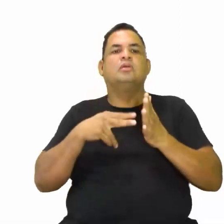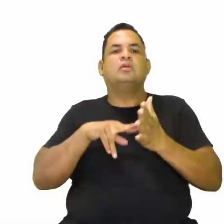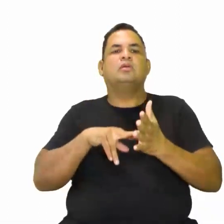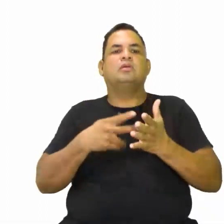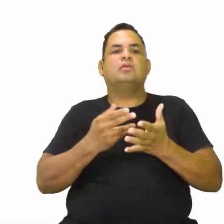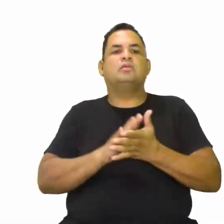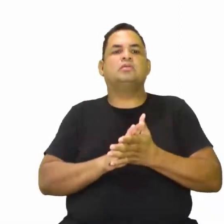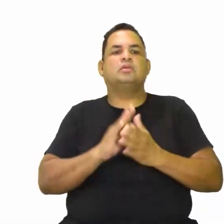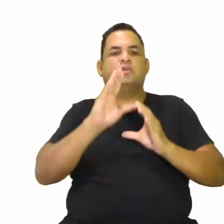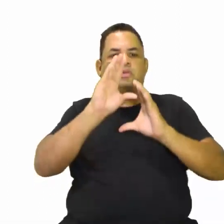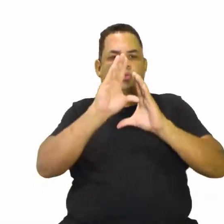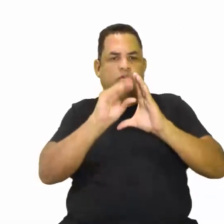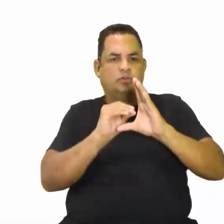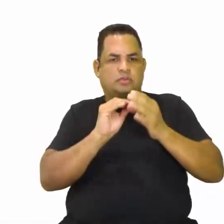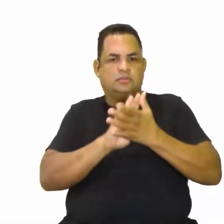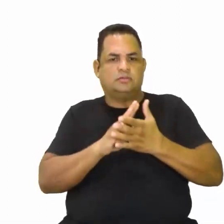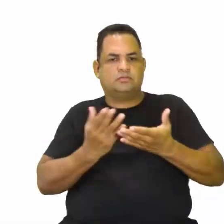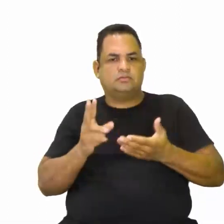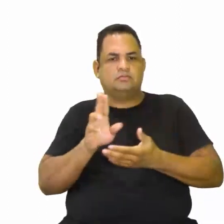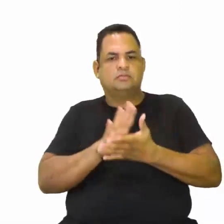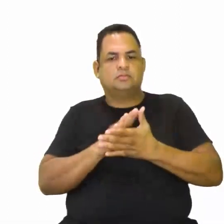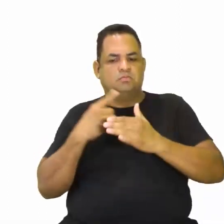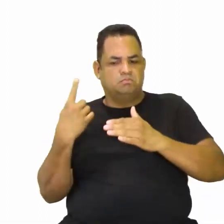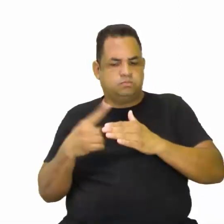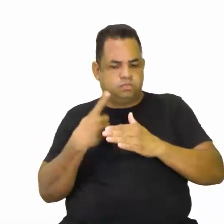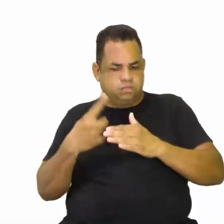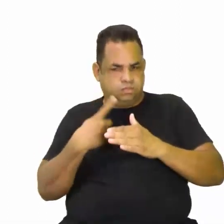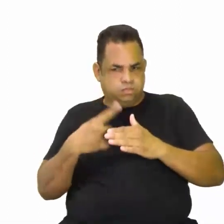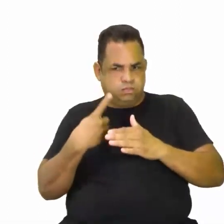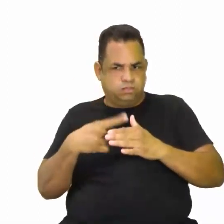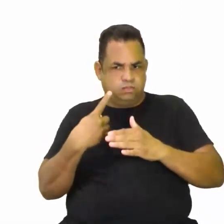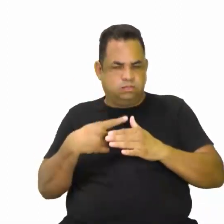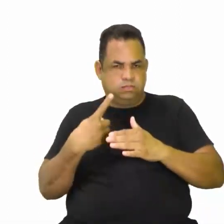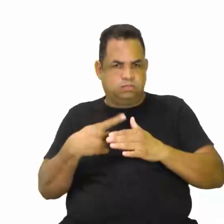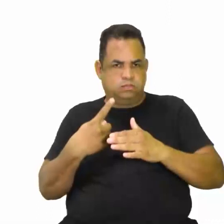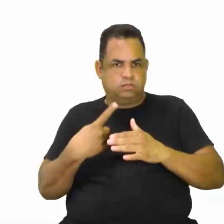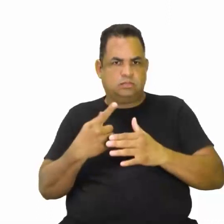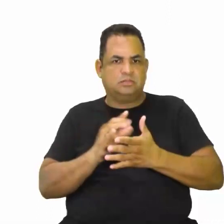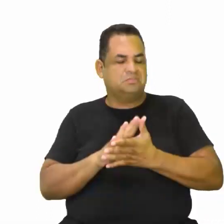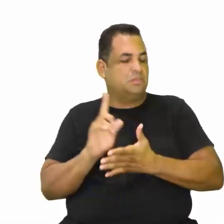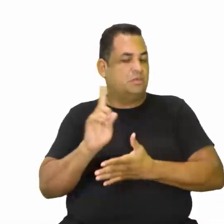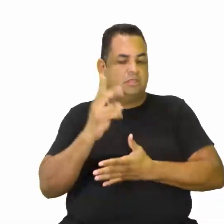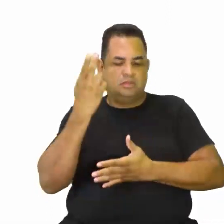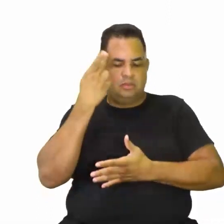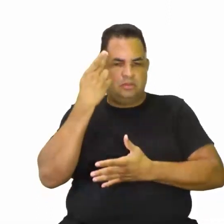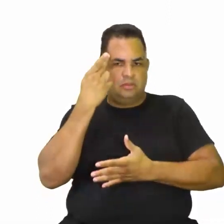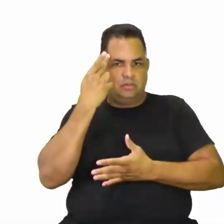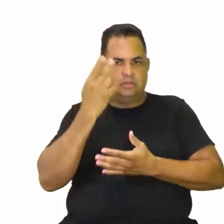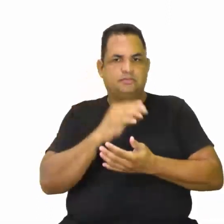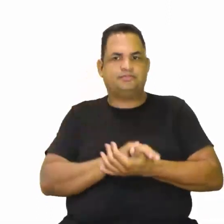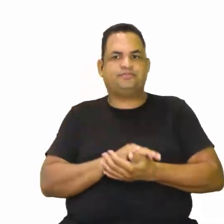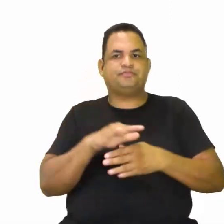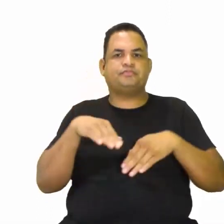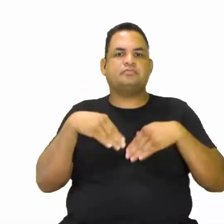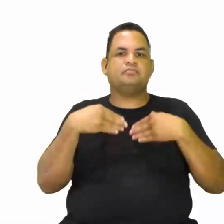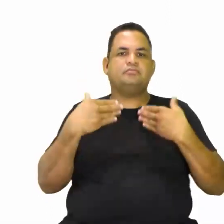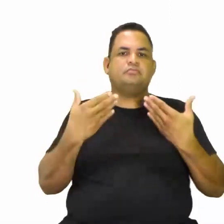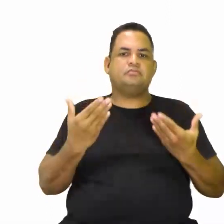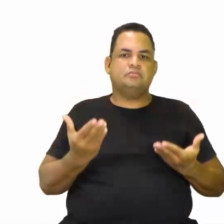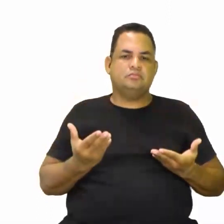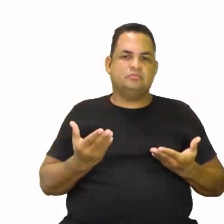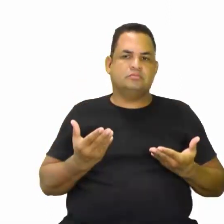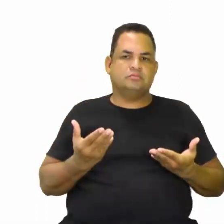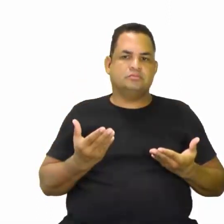a decantação forçada, quer dizer, não é uma decantação natural, que ocorre